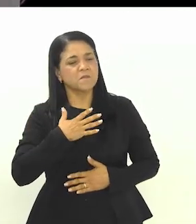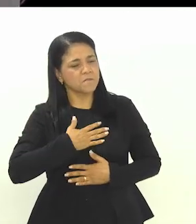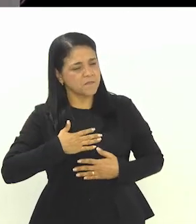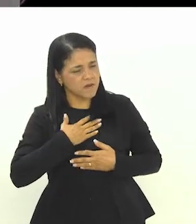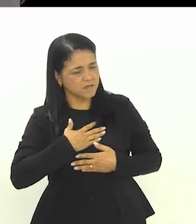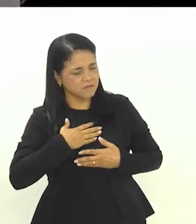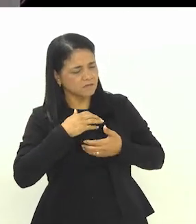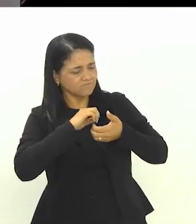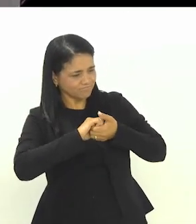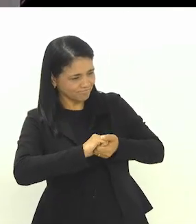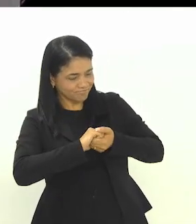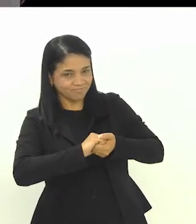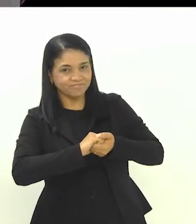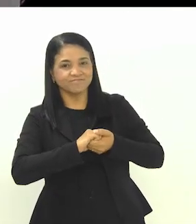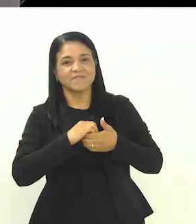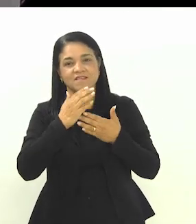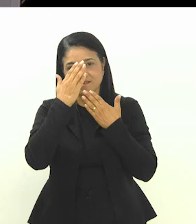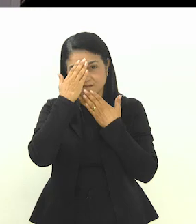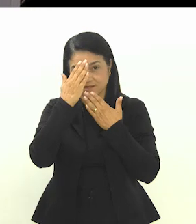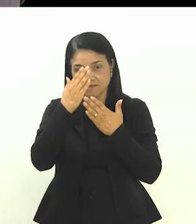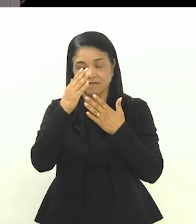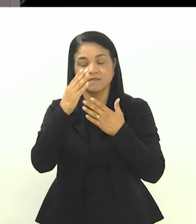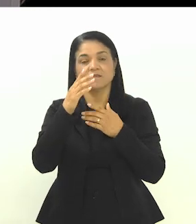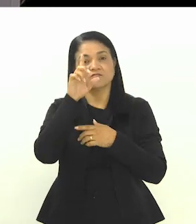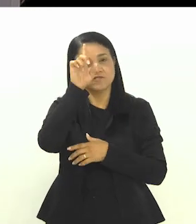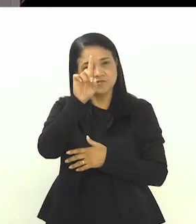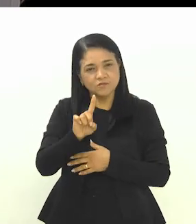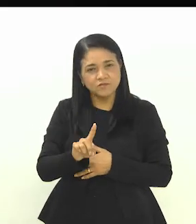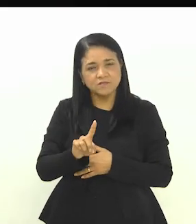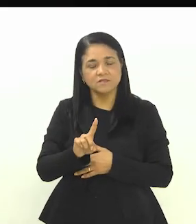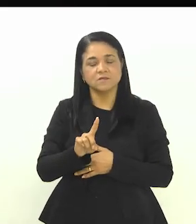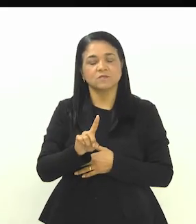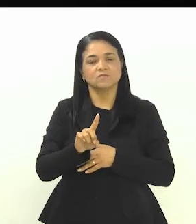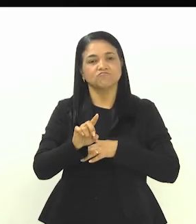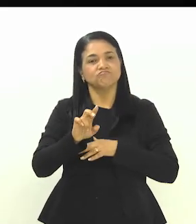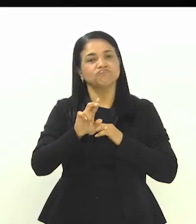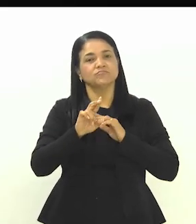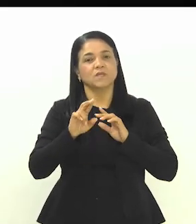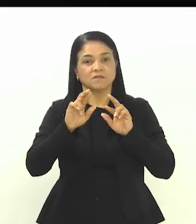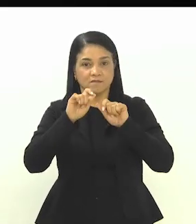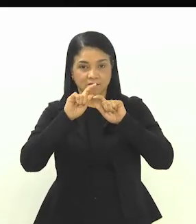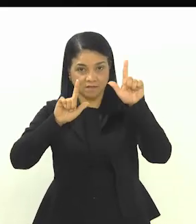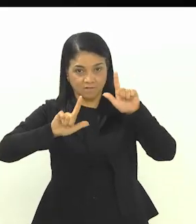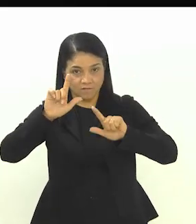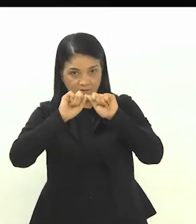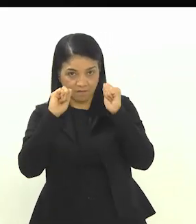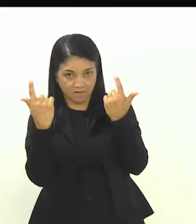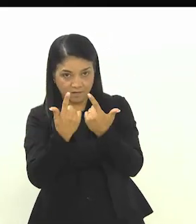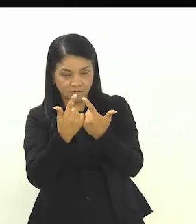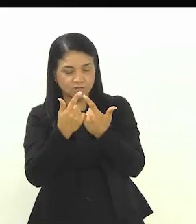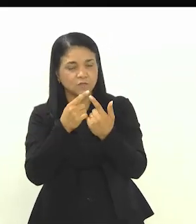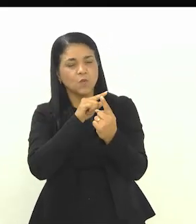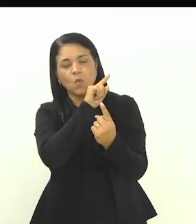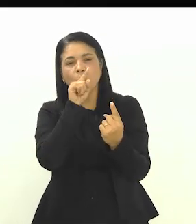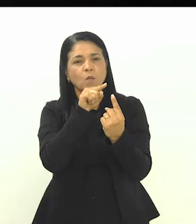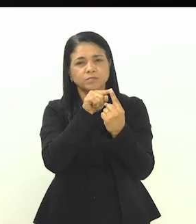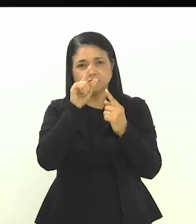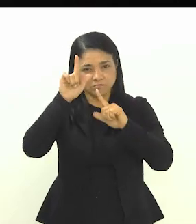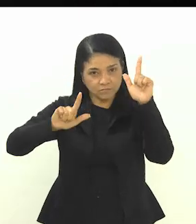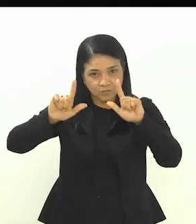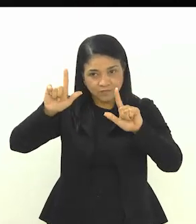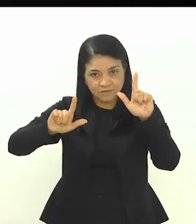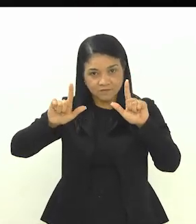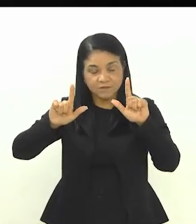estar aqui. Te agradecer em nome da direção da TV Alerj. E o nosso programa tem esse objetivo de